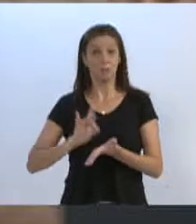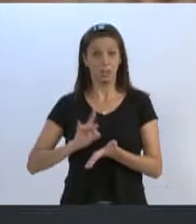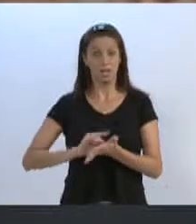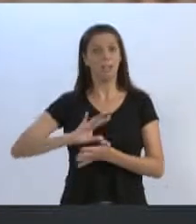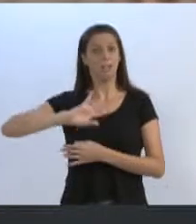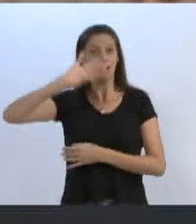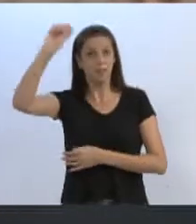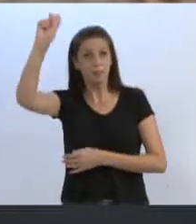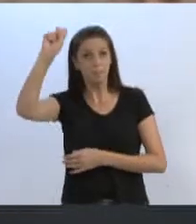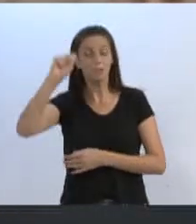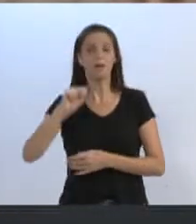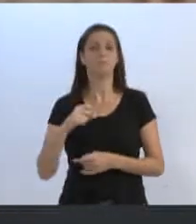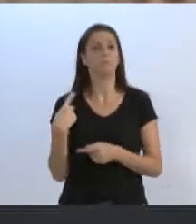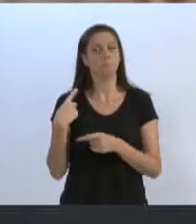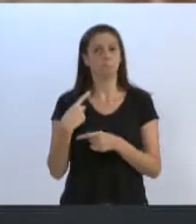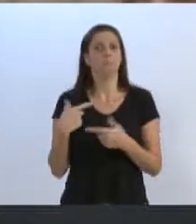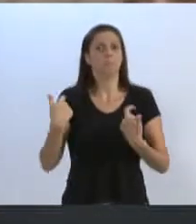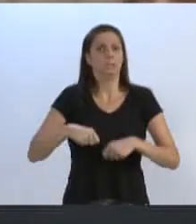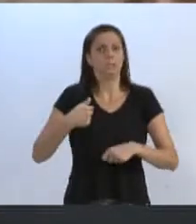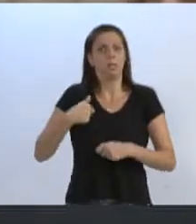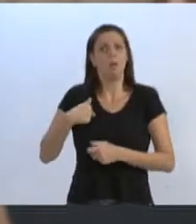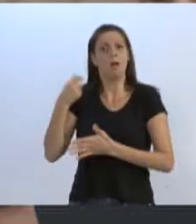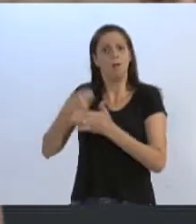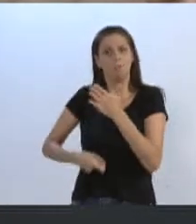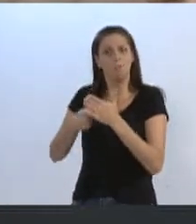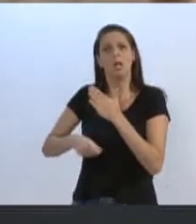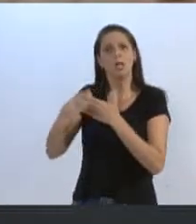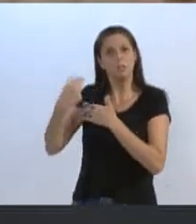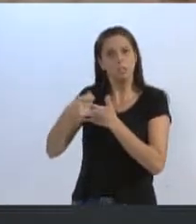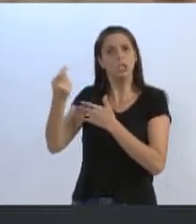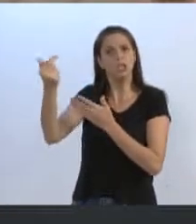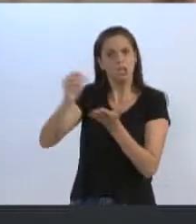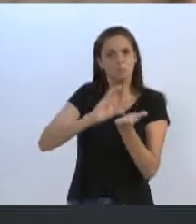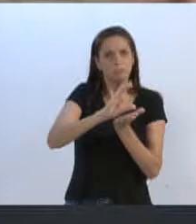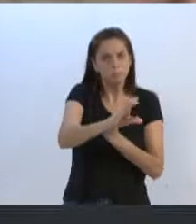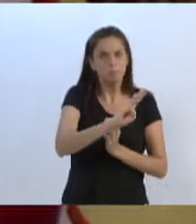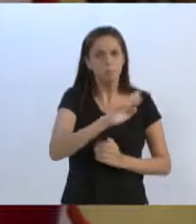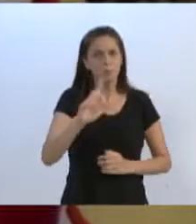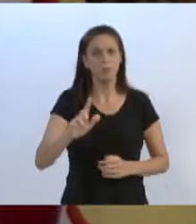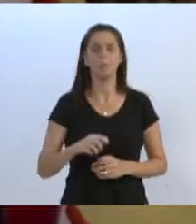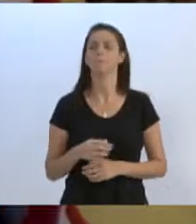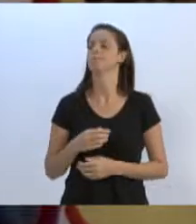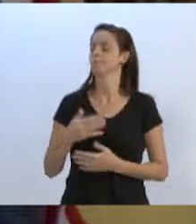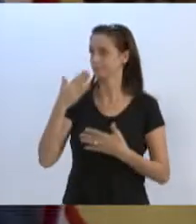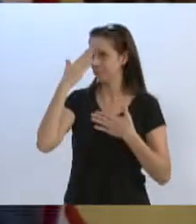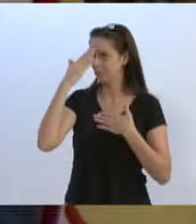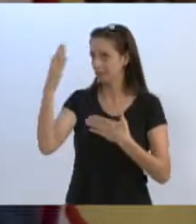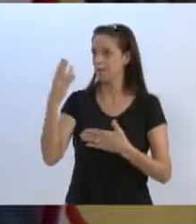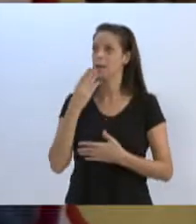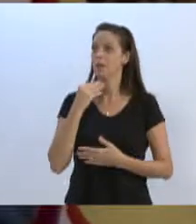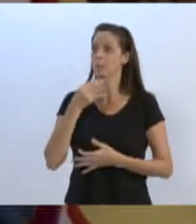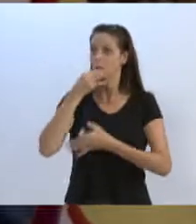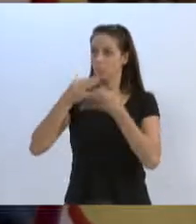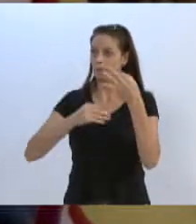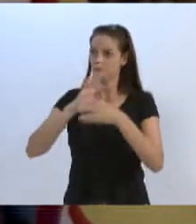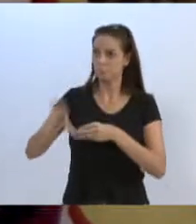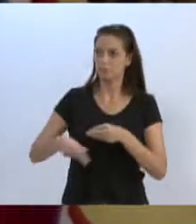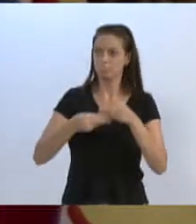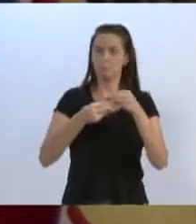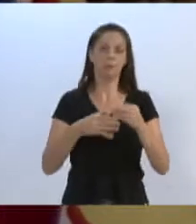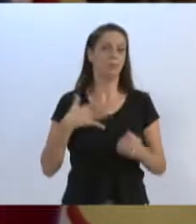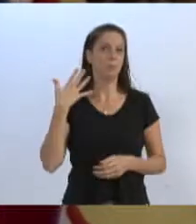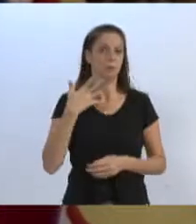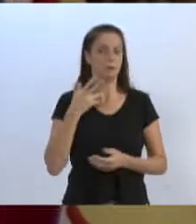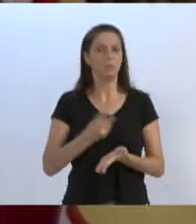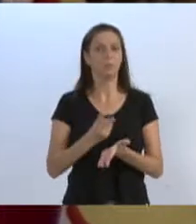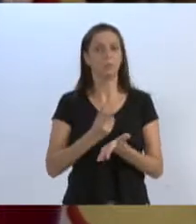para Blumenau, está na hora da gente cobrar que esses recursos venham. Obrigado, vereador Bruno. Incluo sua fala ao meu pronunciamento e dando continuidade, então, à